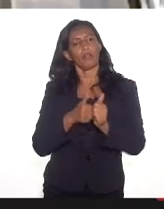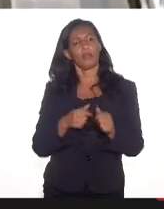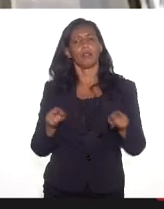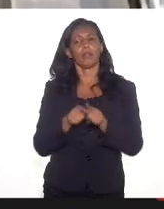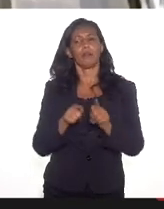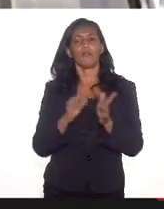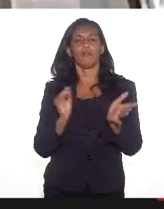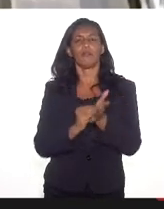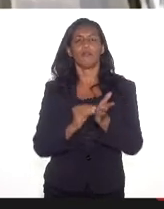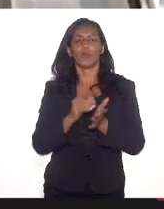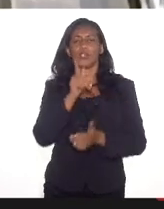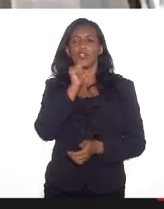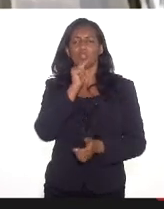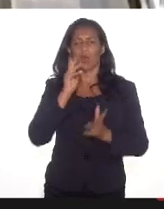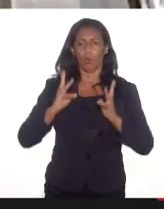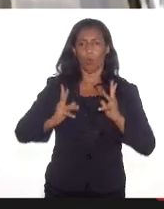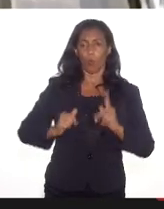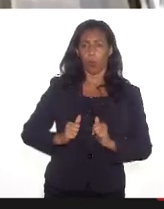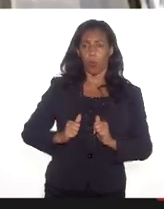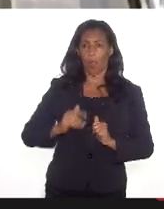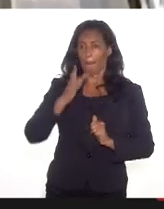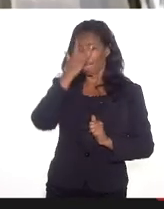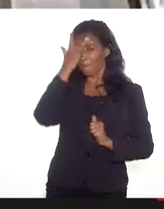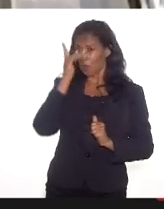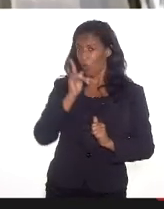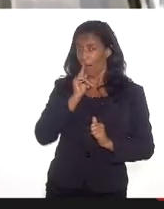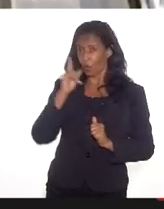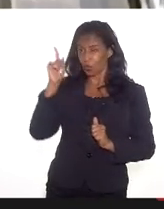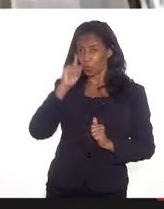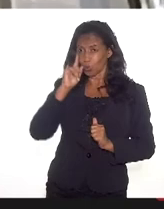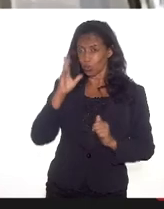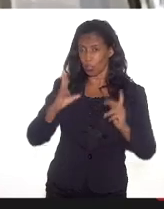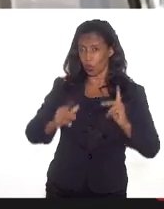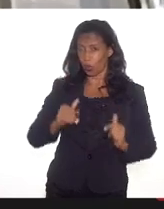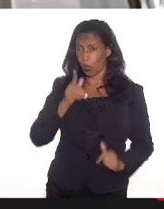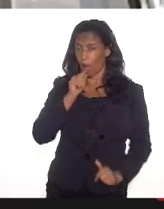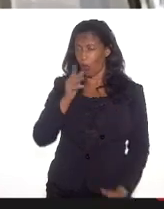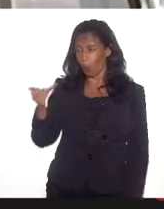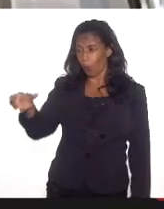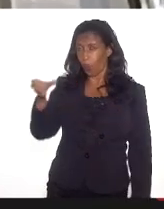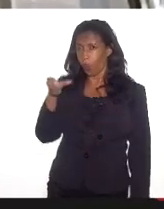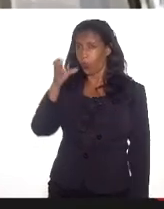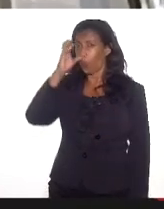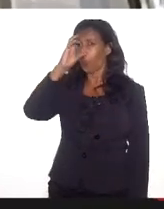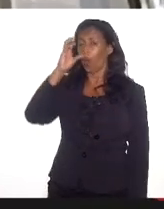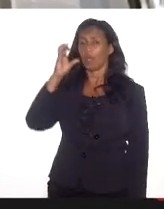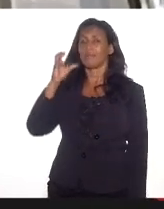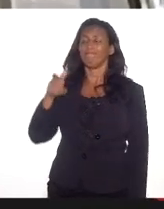da possibilidade de alguém beber água limpa todos os dias ela também vem